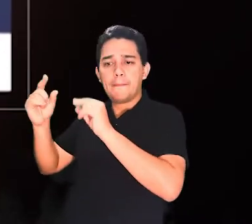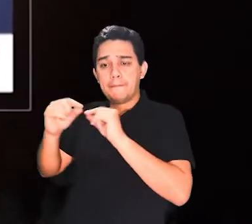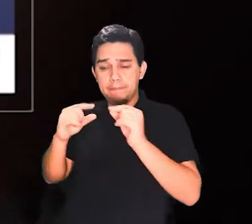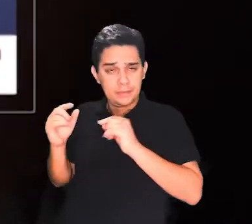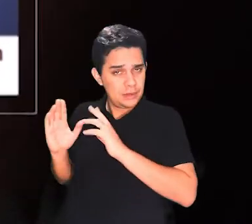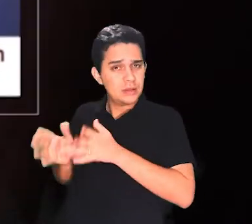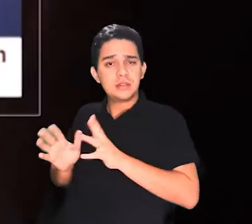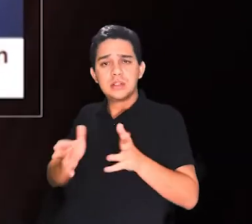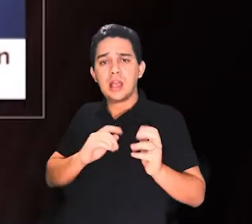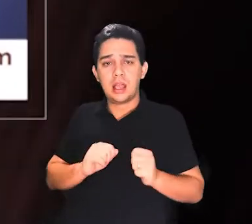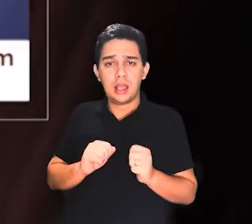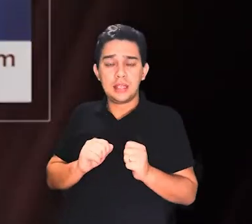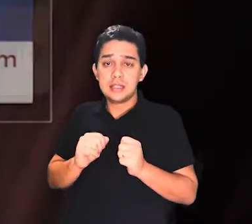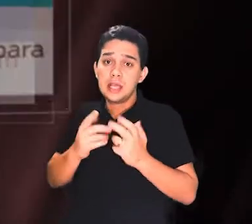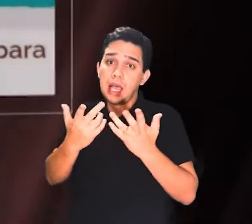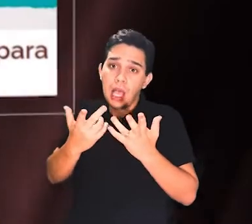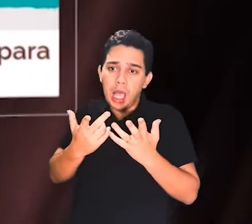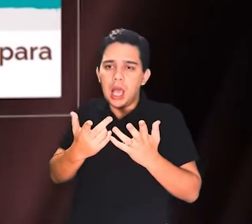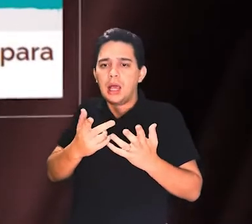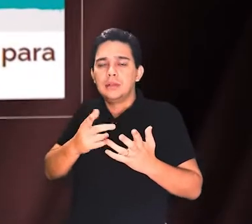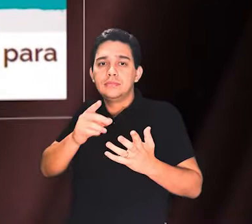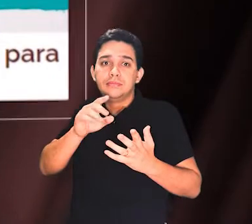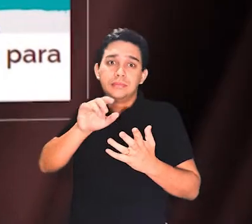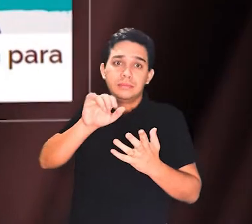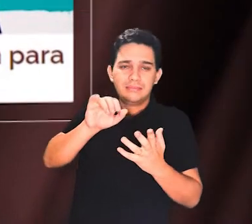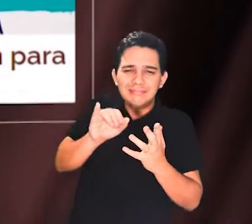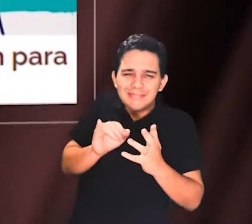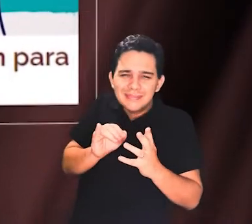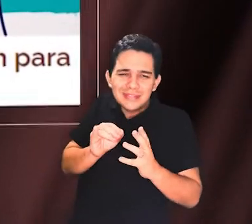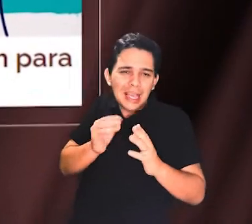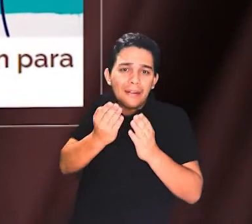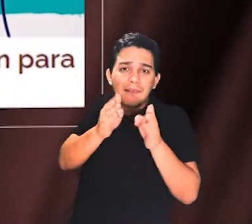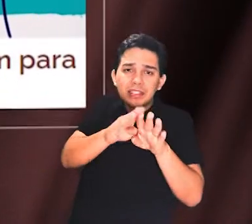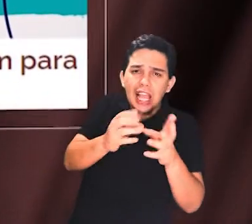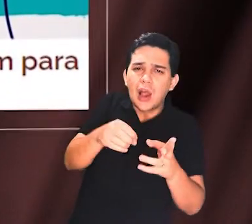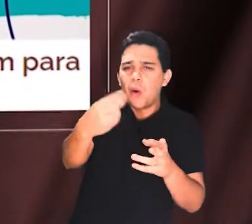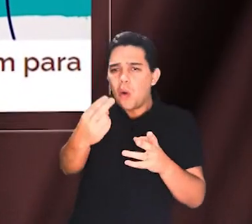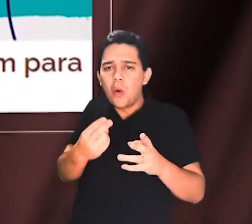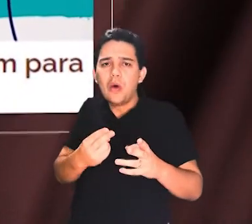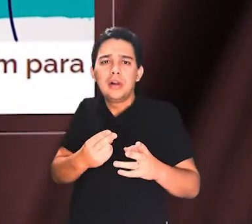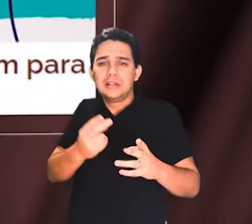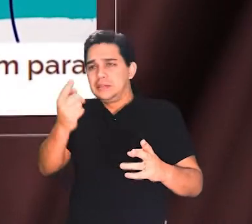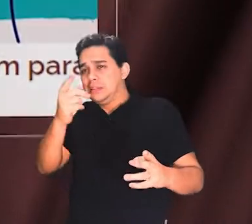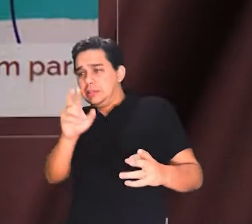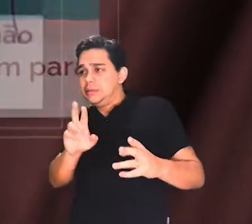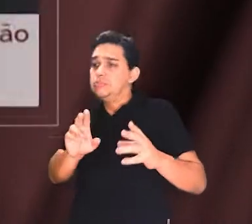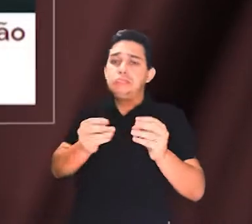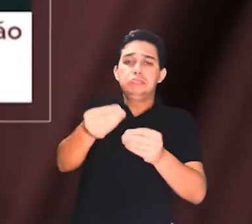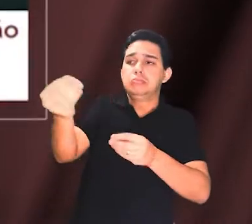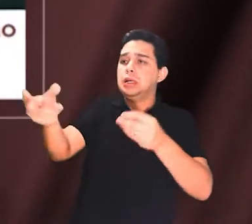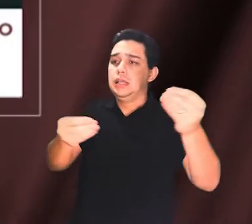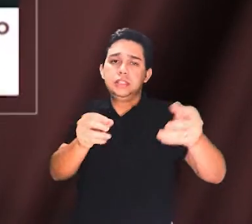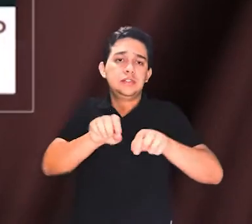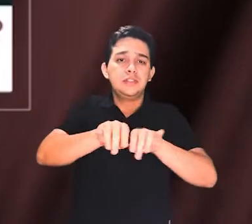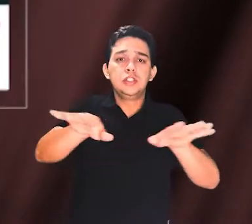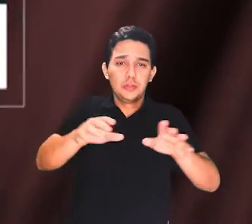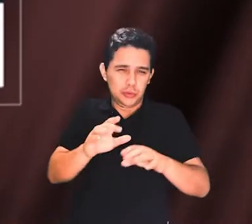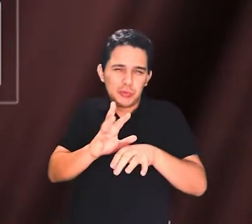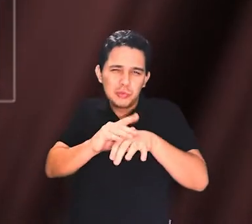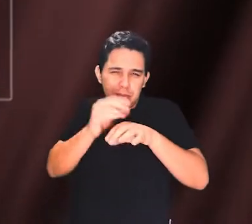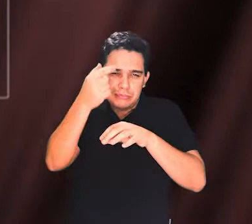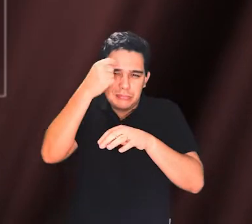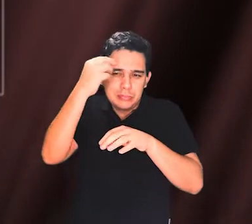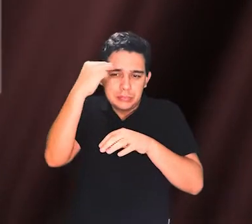do reordenamento da rede para assistência social são problemas existentes na nossa sociedade há muitos anos, e a gente sai